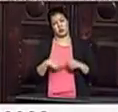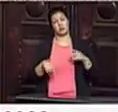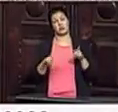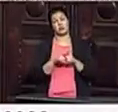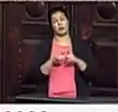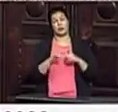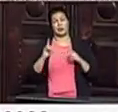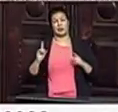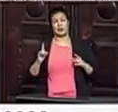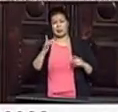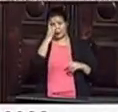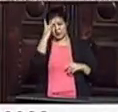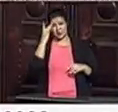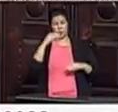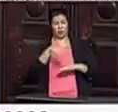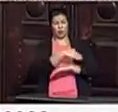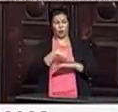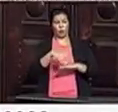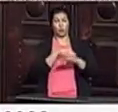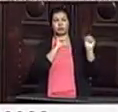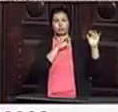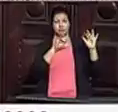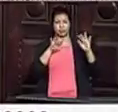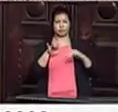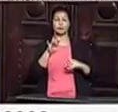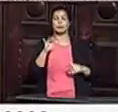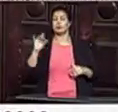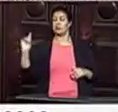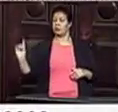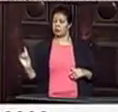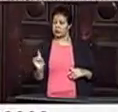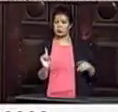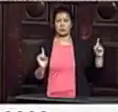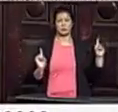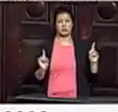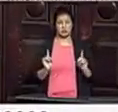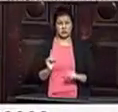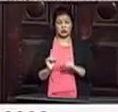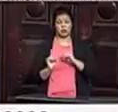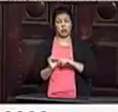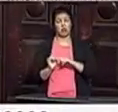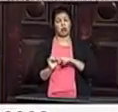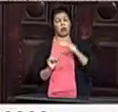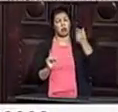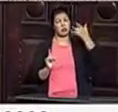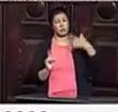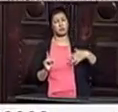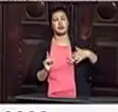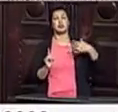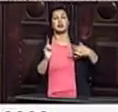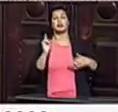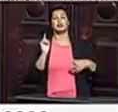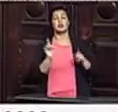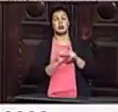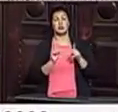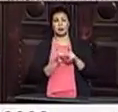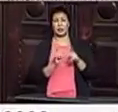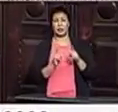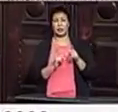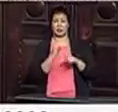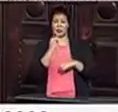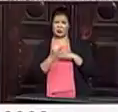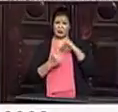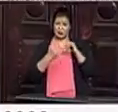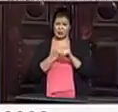A rua passou a ser mais importante, o corpo a corpo, e também as mídias sociais. Nada disso impediu